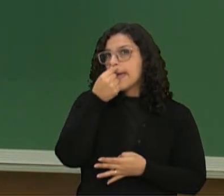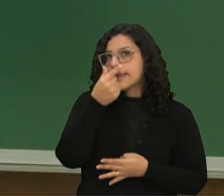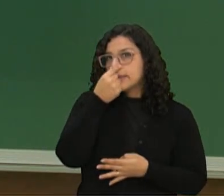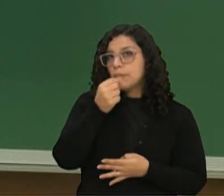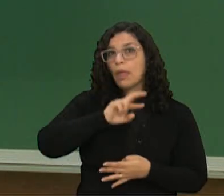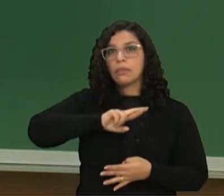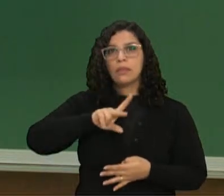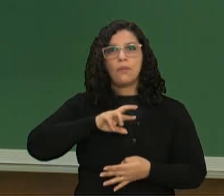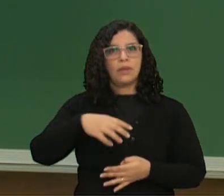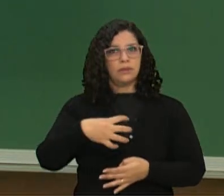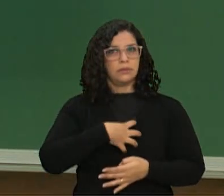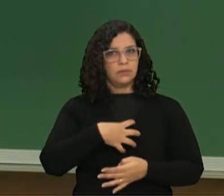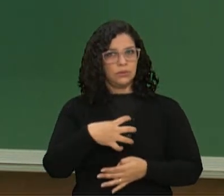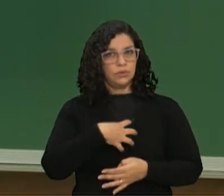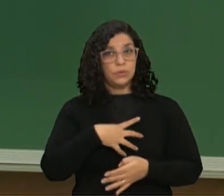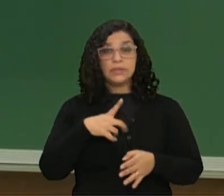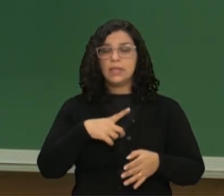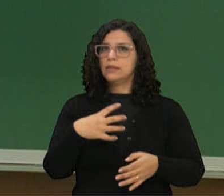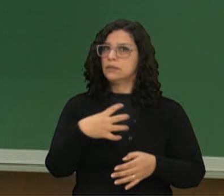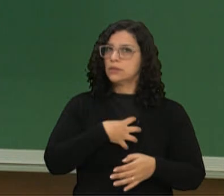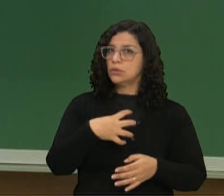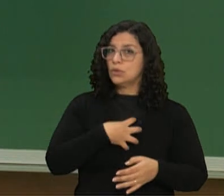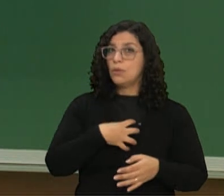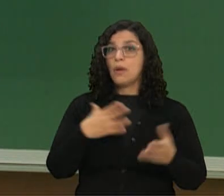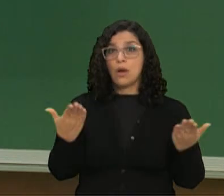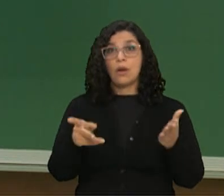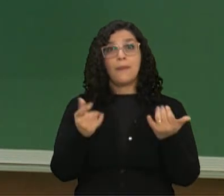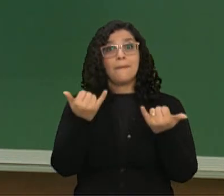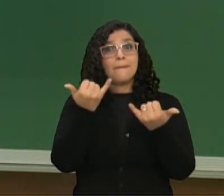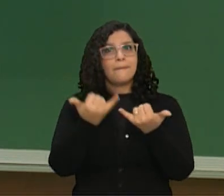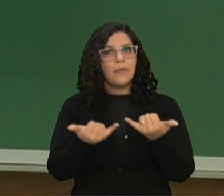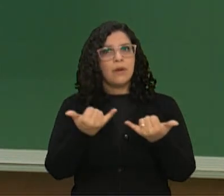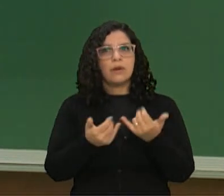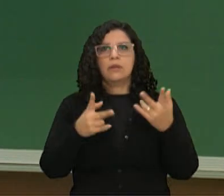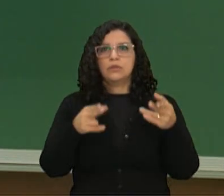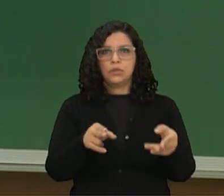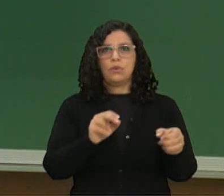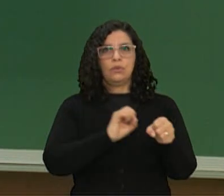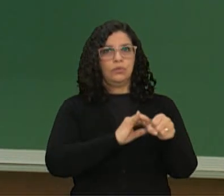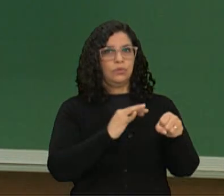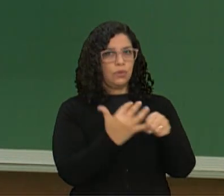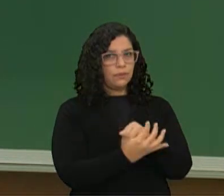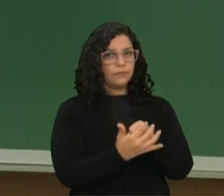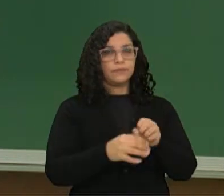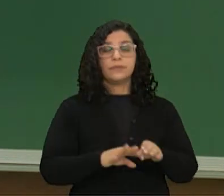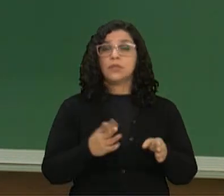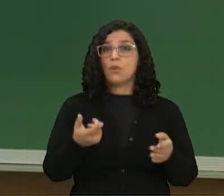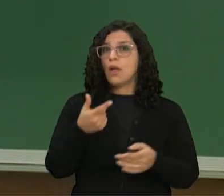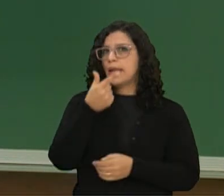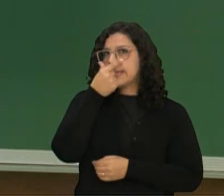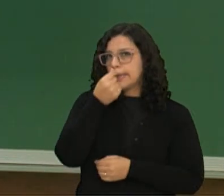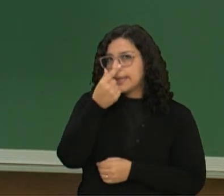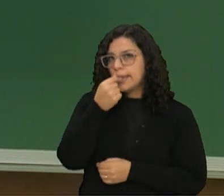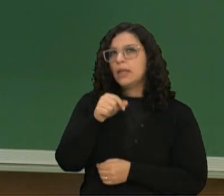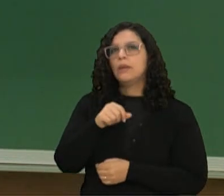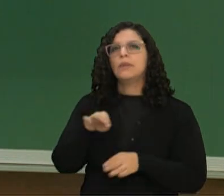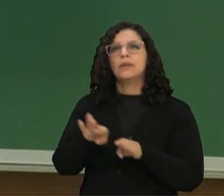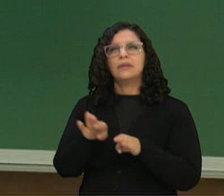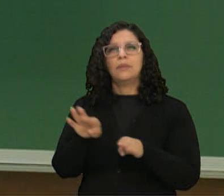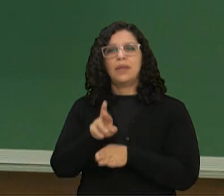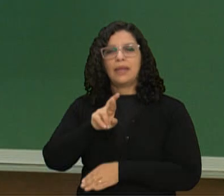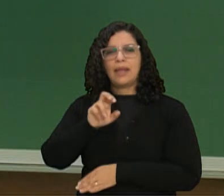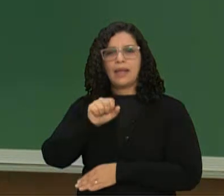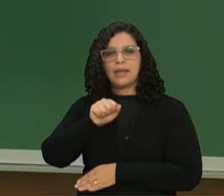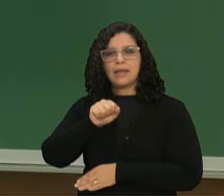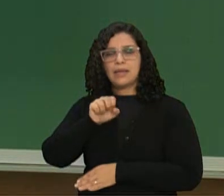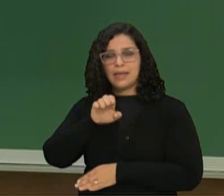sintoma, tá? Tem os sintomas da gripe que também são sintomas do COVID-19. Então, gripe, resfriado não vai entrar